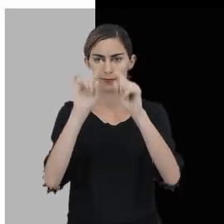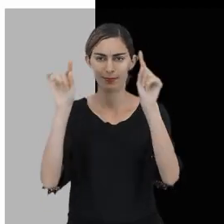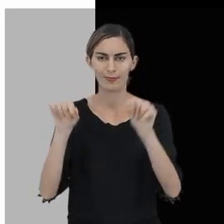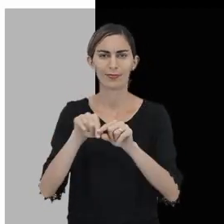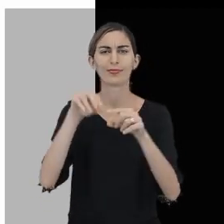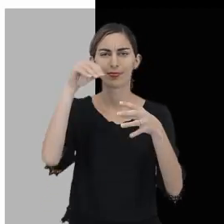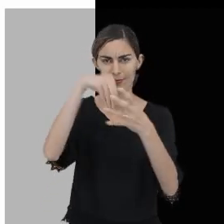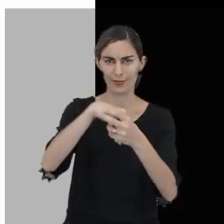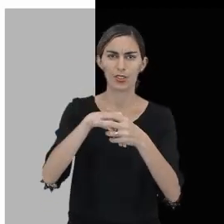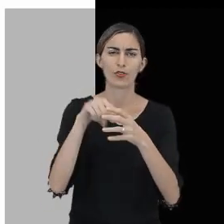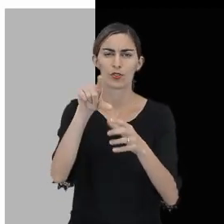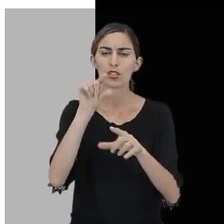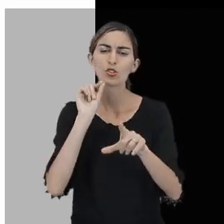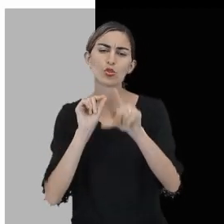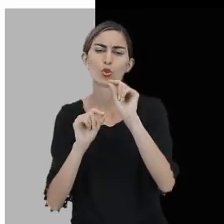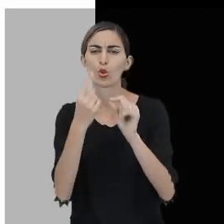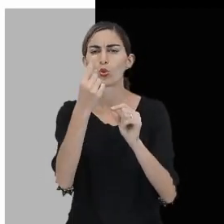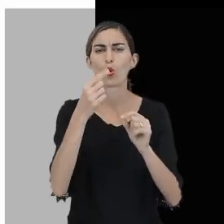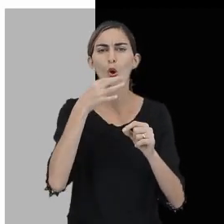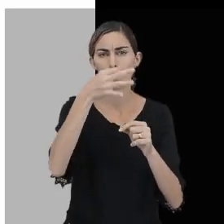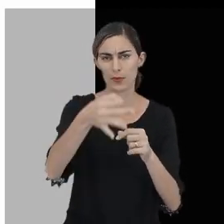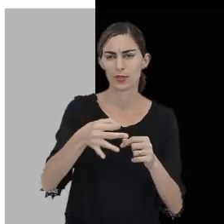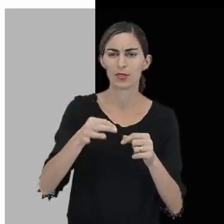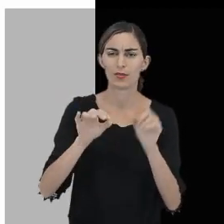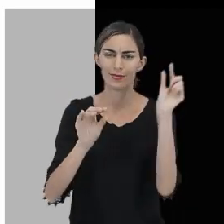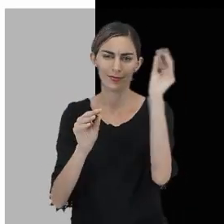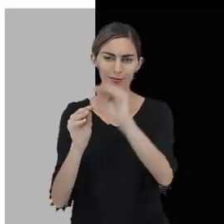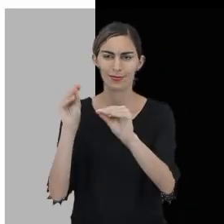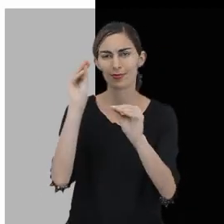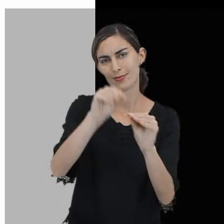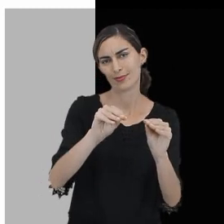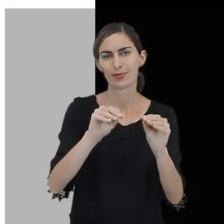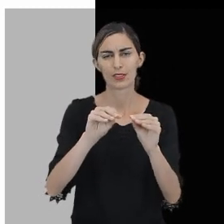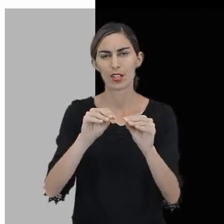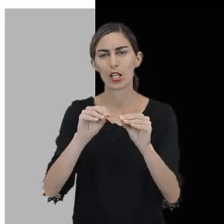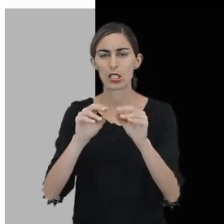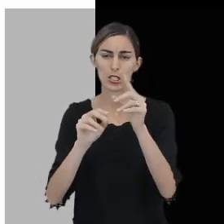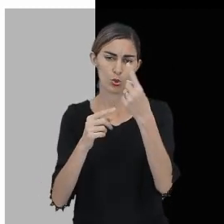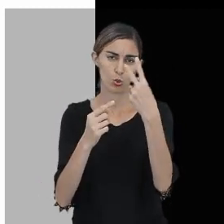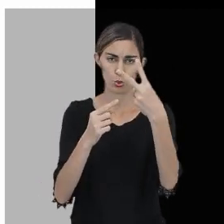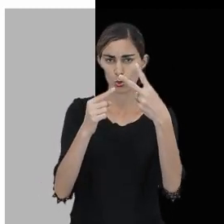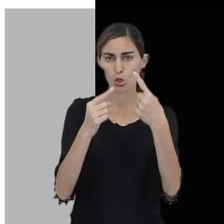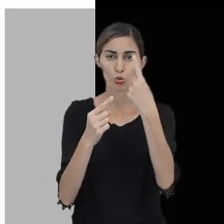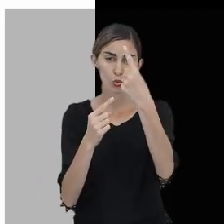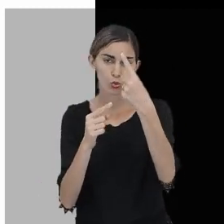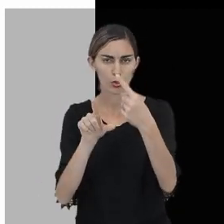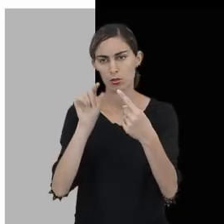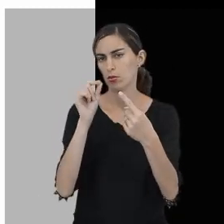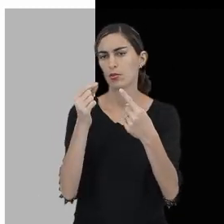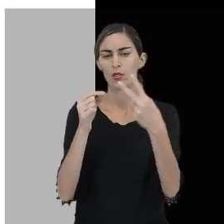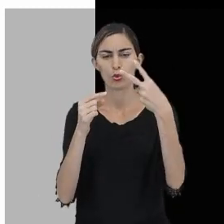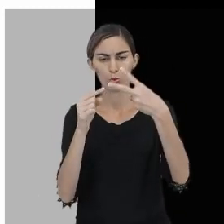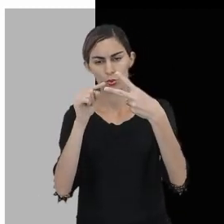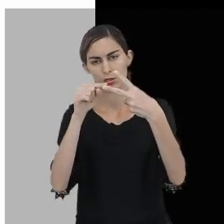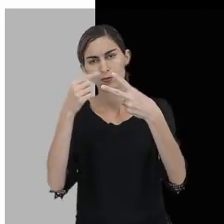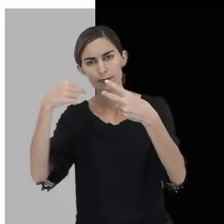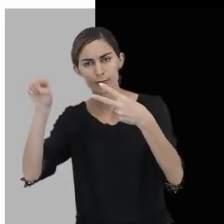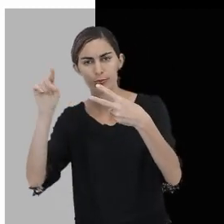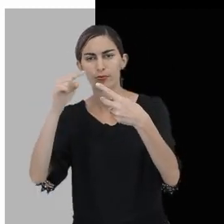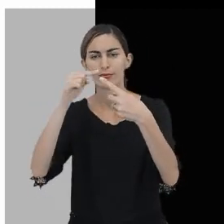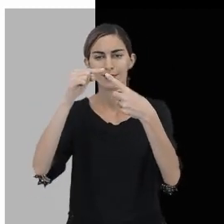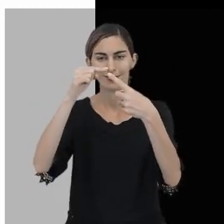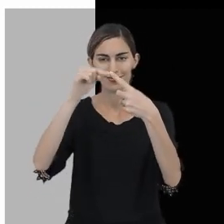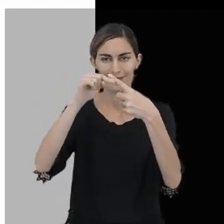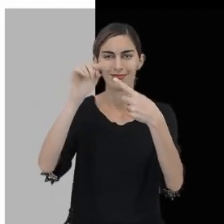redil group se você selecionar uma opção a outra opção está dentro dele será demarcada certo então essa é a forma de acessar você